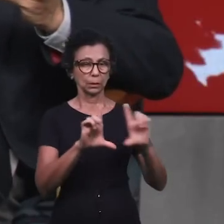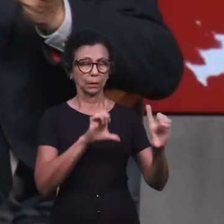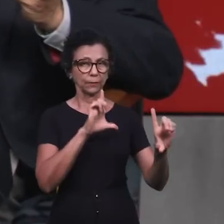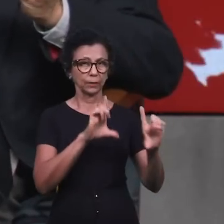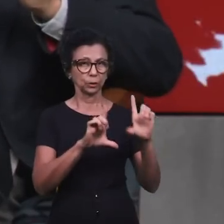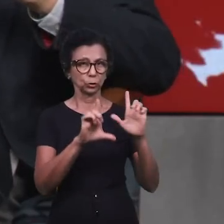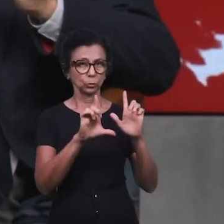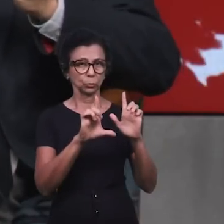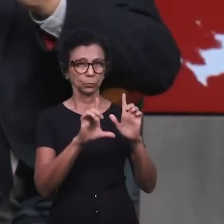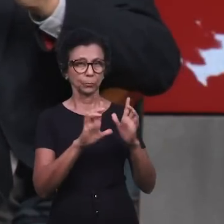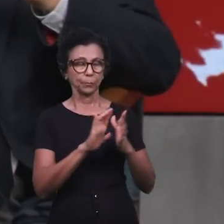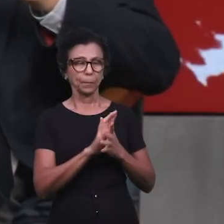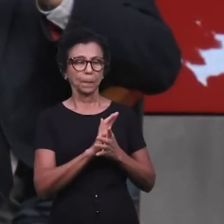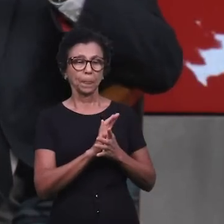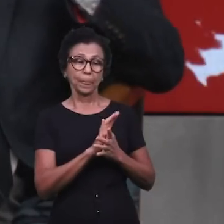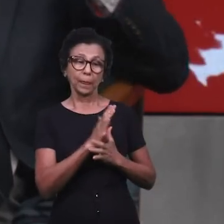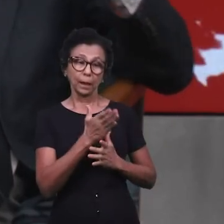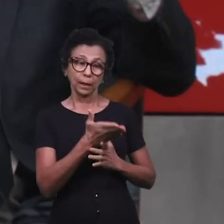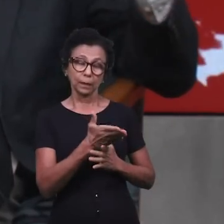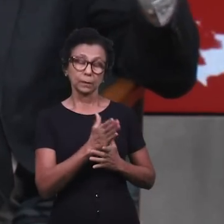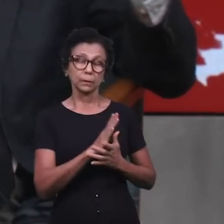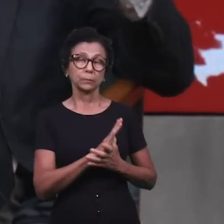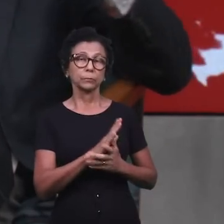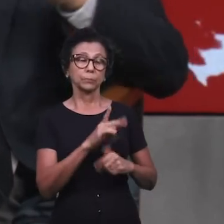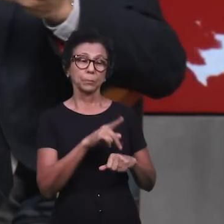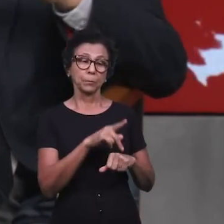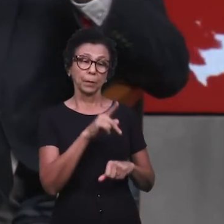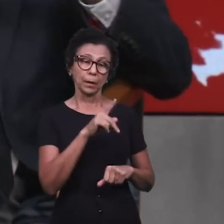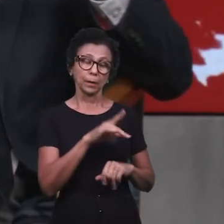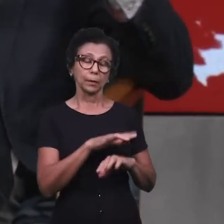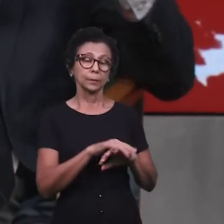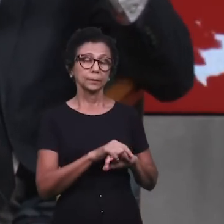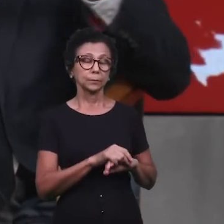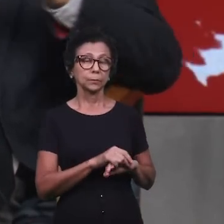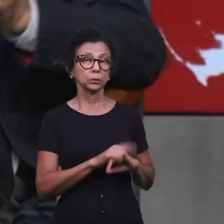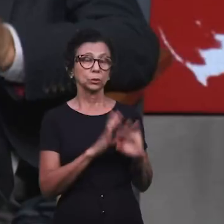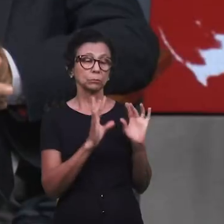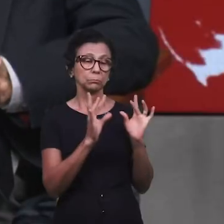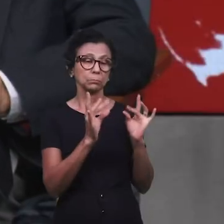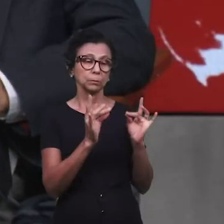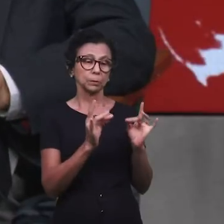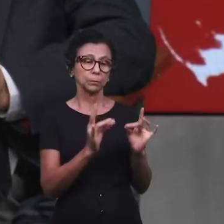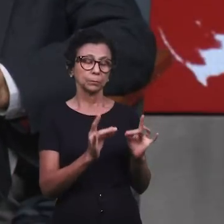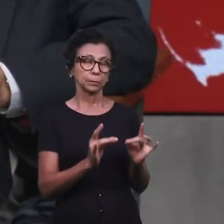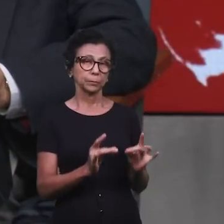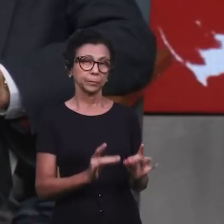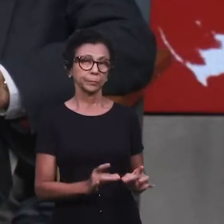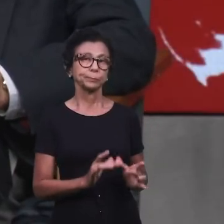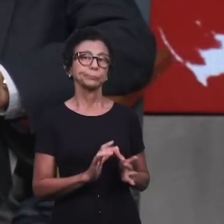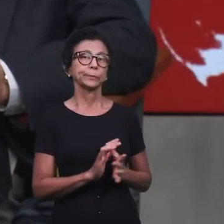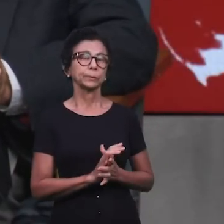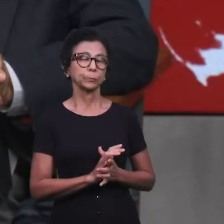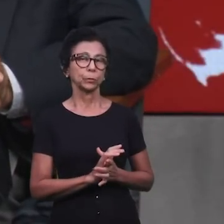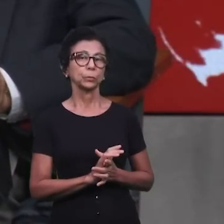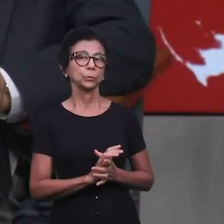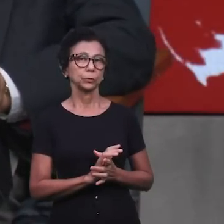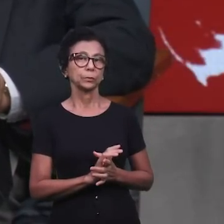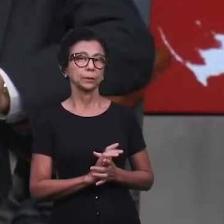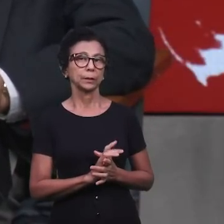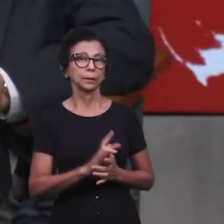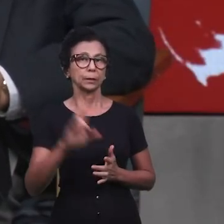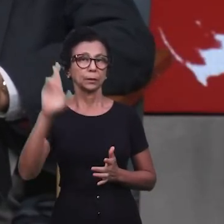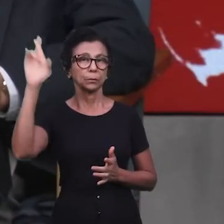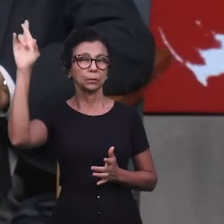tinha seguia um ritual dado pelo Senhor para o povo lá na